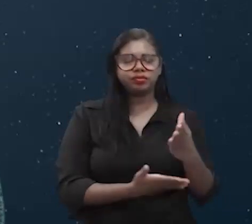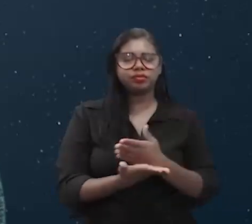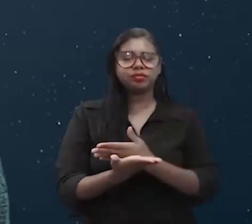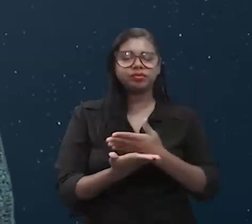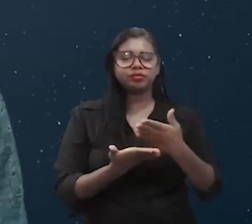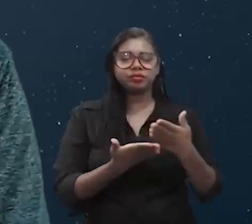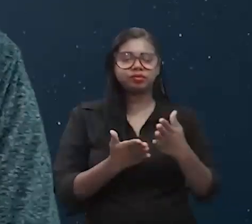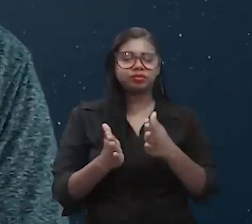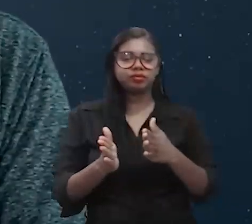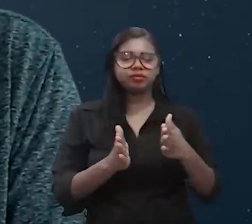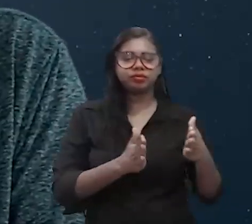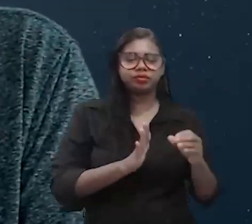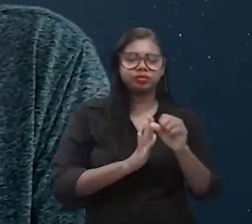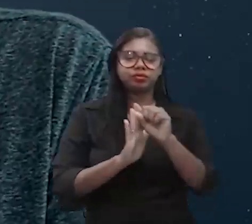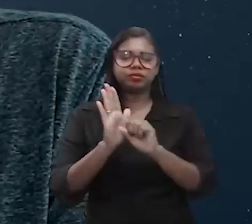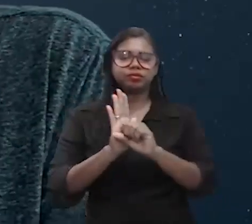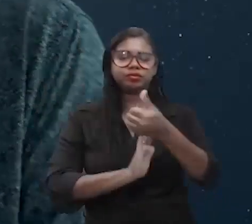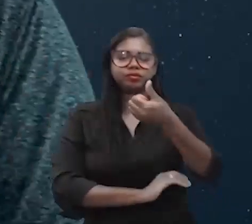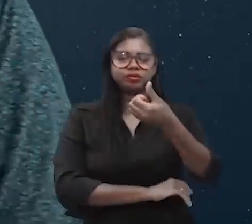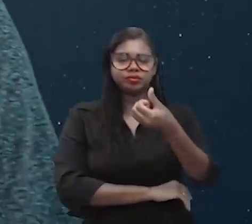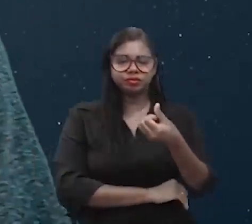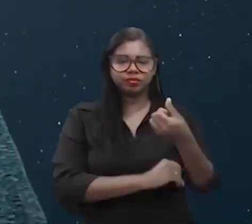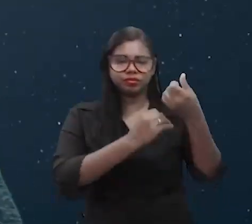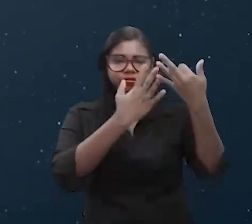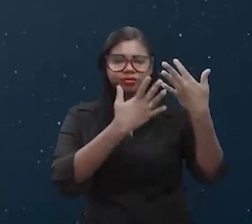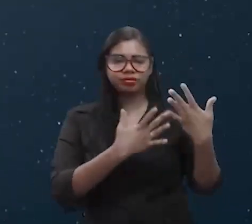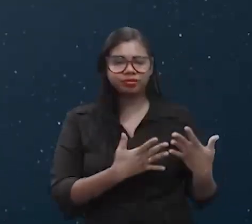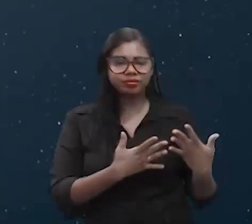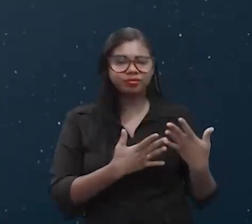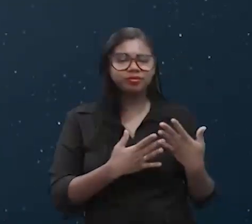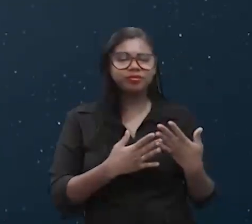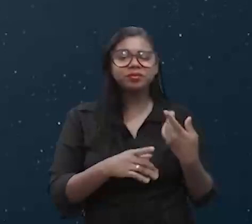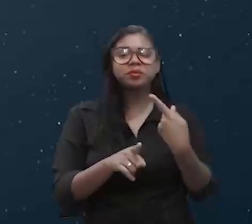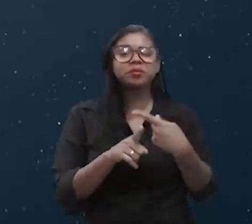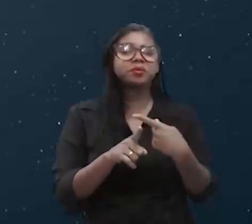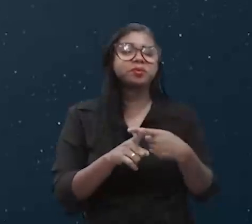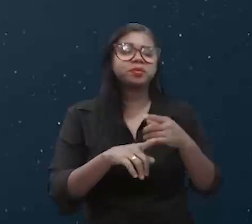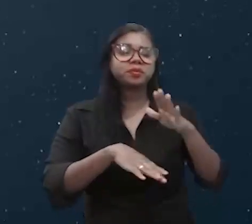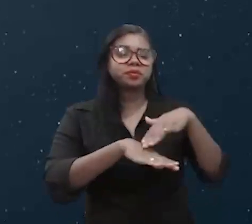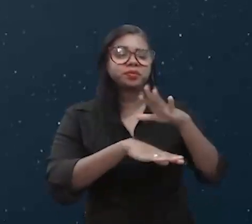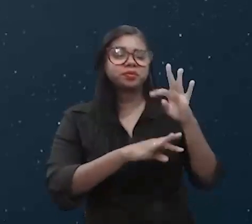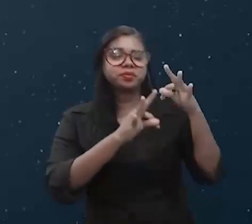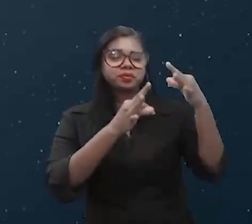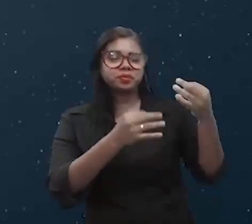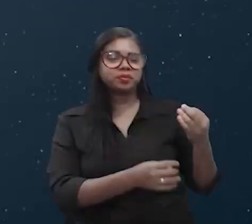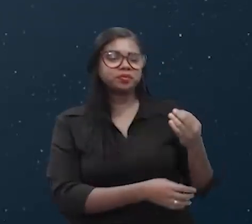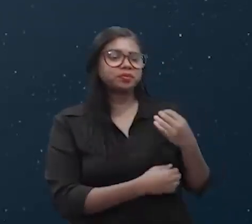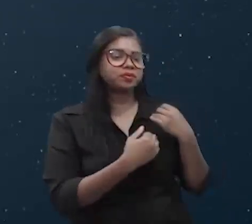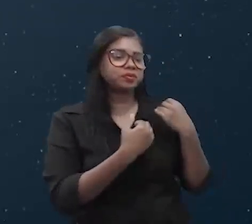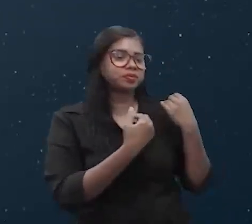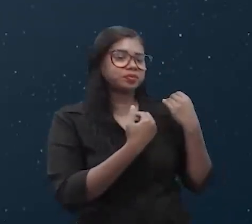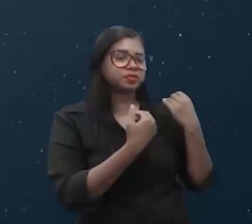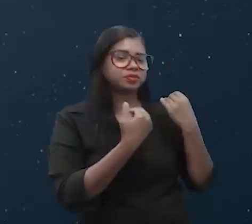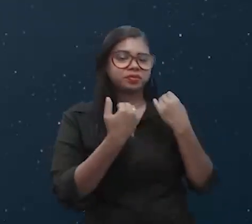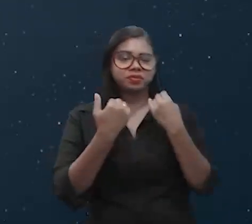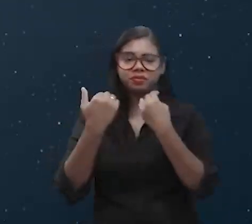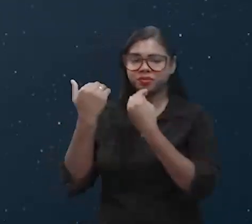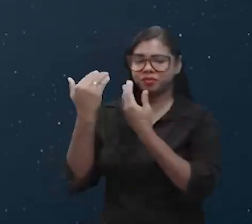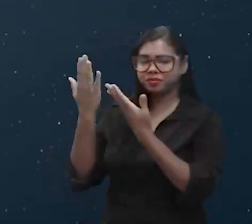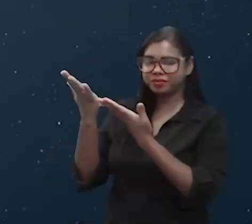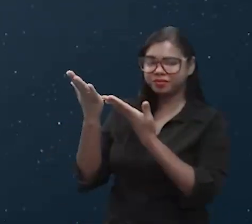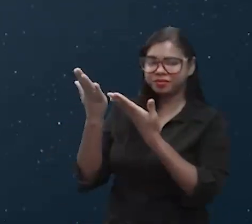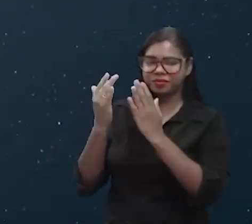século XVI. Eu estou falando tudo isso por quê? Porque tudo isso aí tem a ver com o que eu estou falando aqui agora, gente. Pessoal que